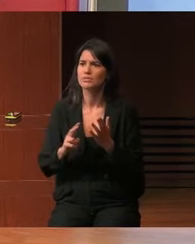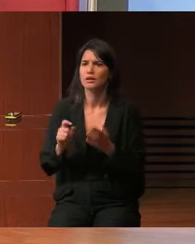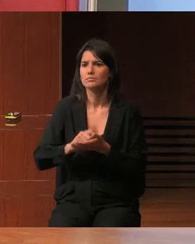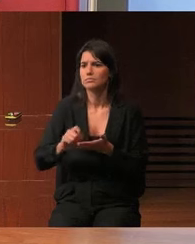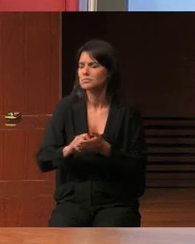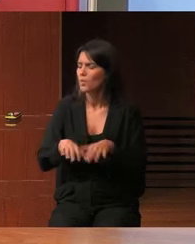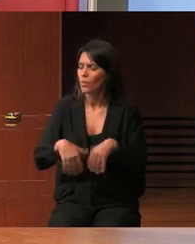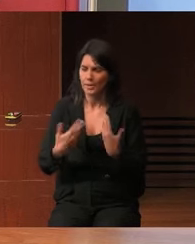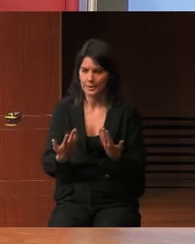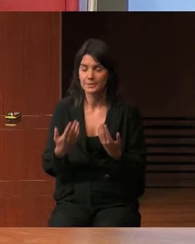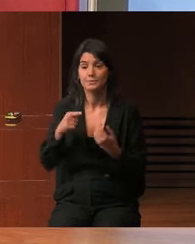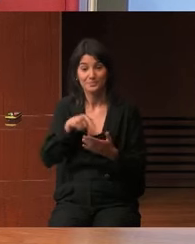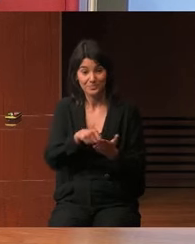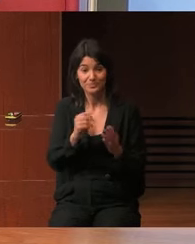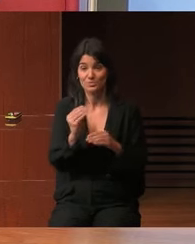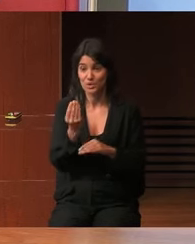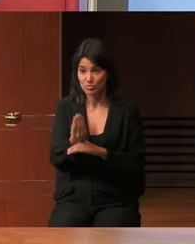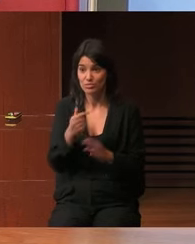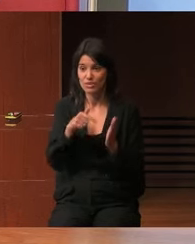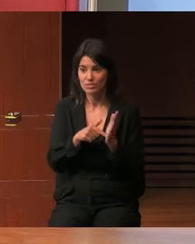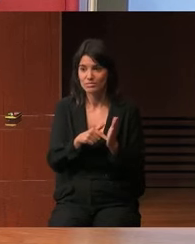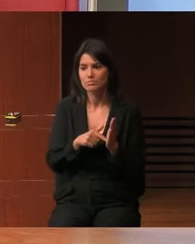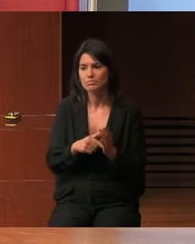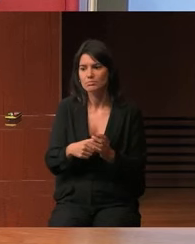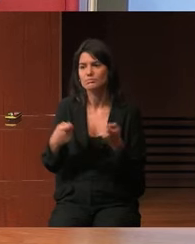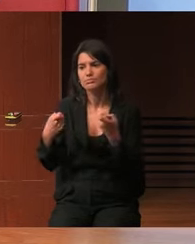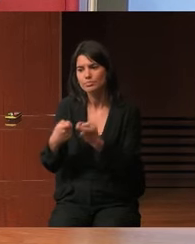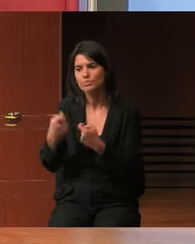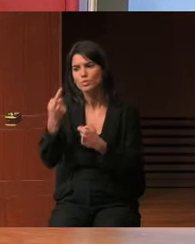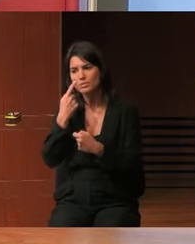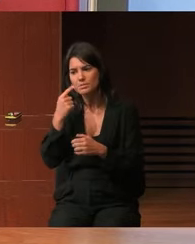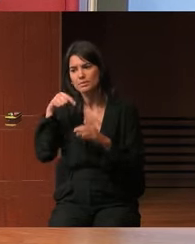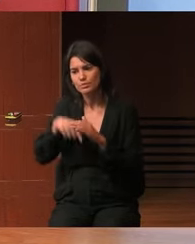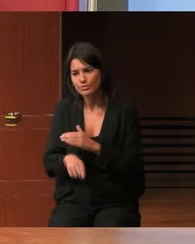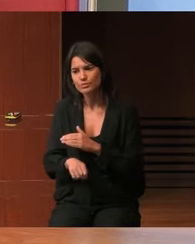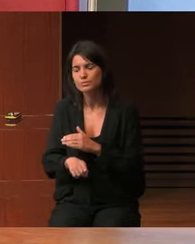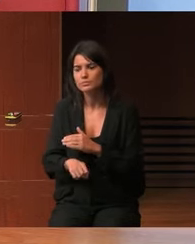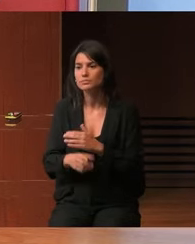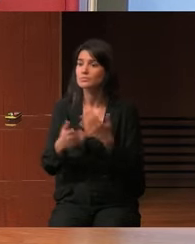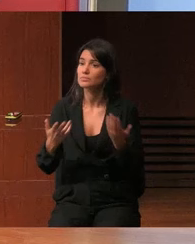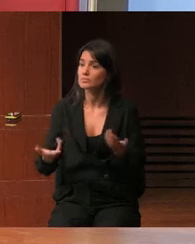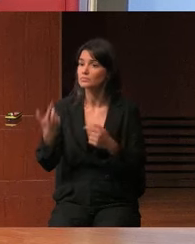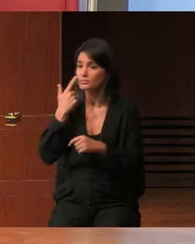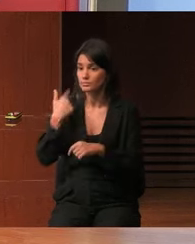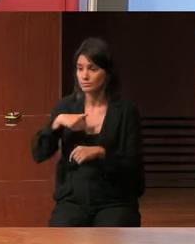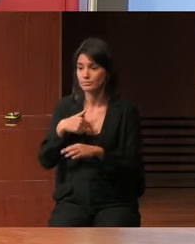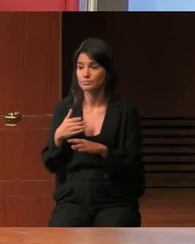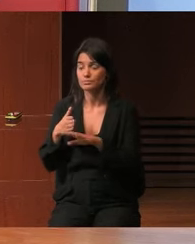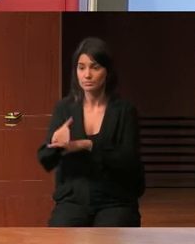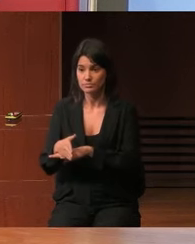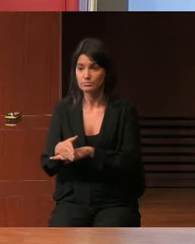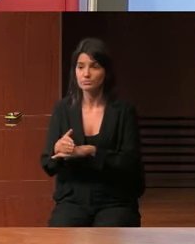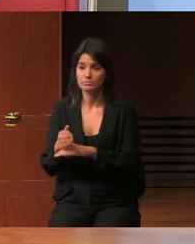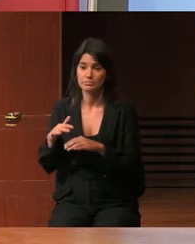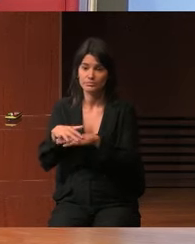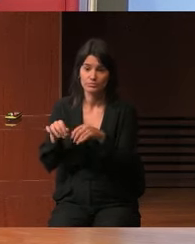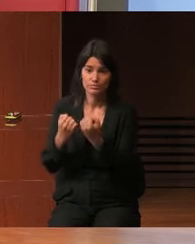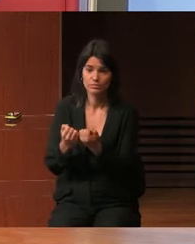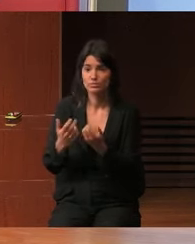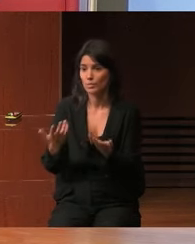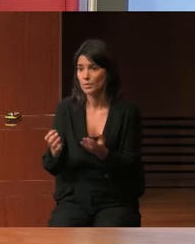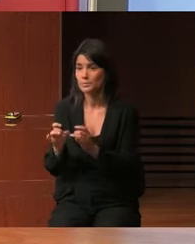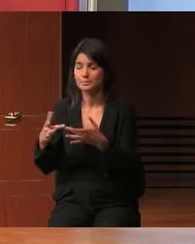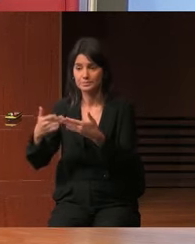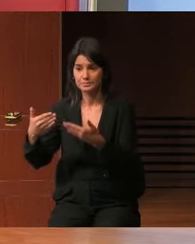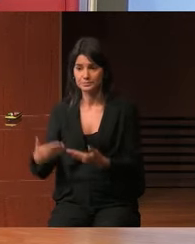um objeto que é desenhado para um tipo de conhecimento em profundidade. Enquanto que o conhecimento a que nós acedemos via redes sociais ou